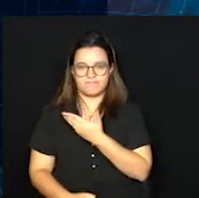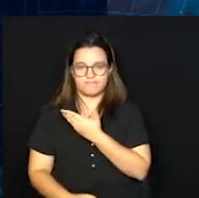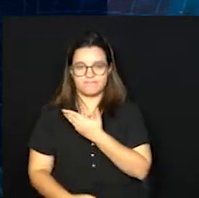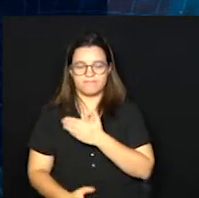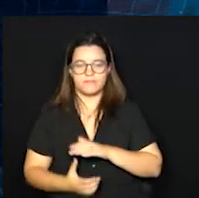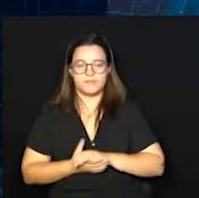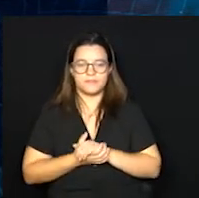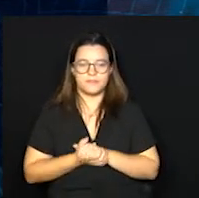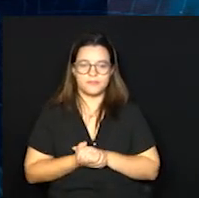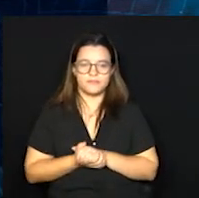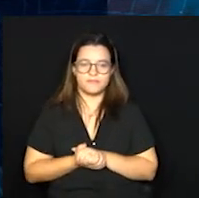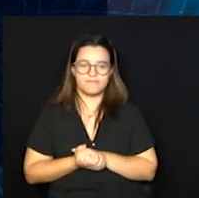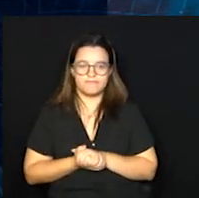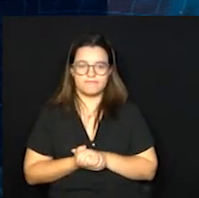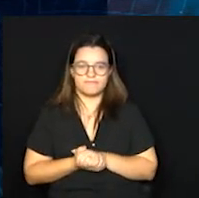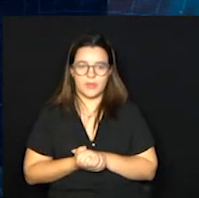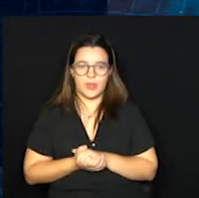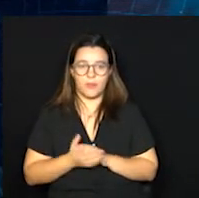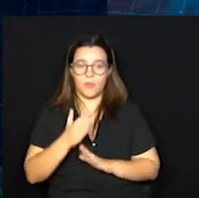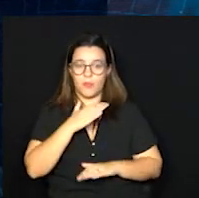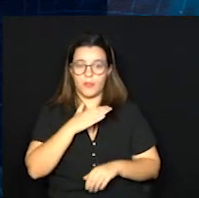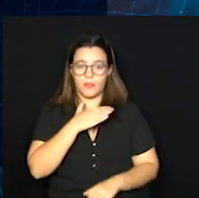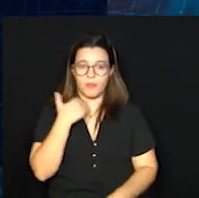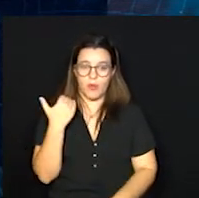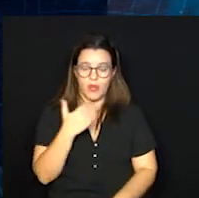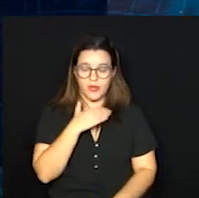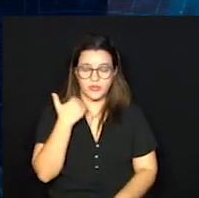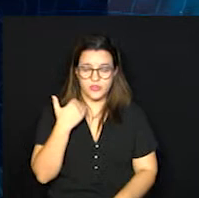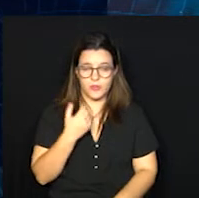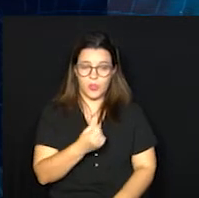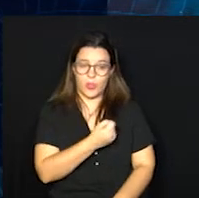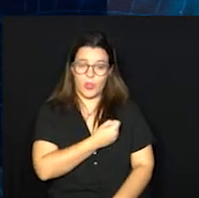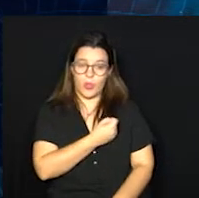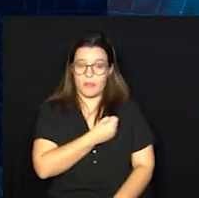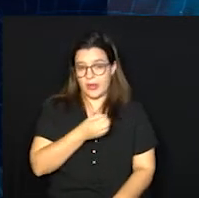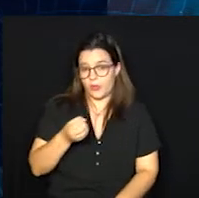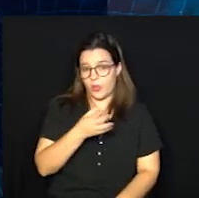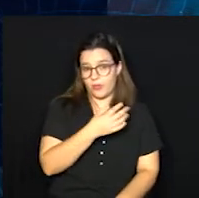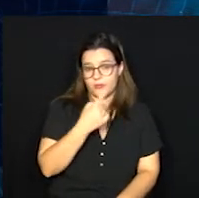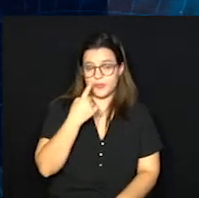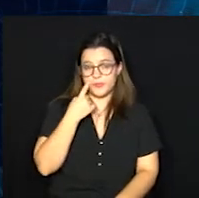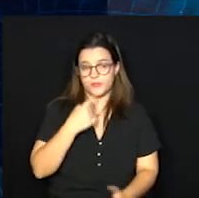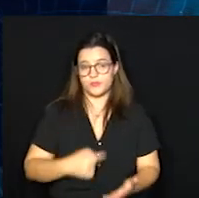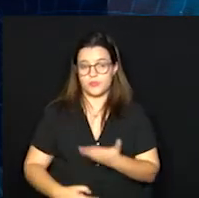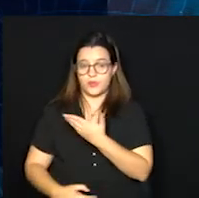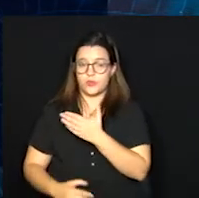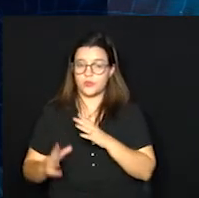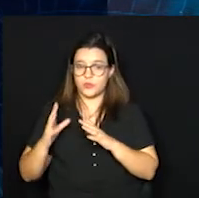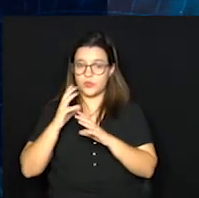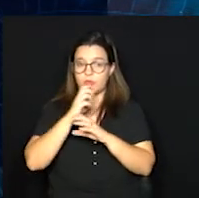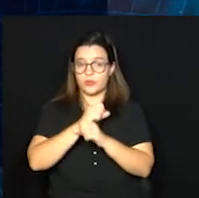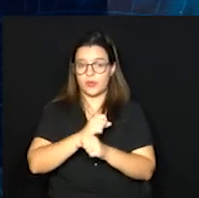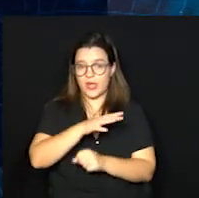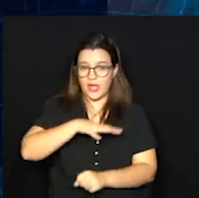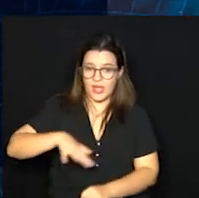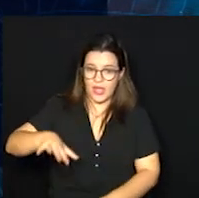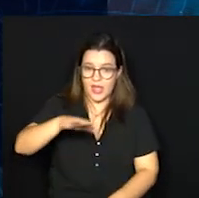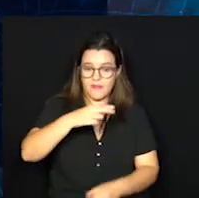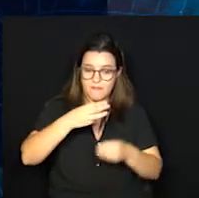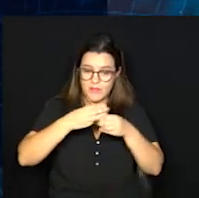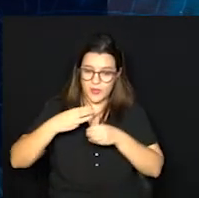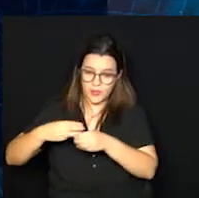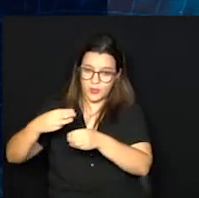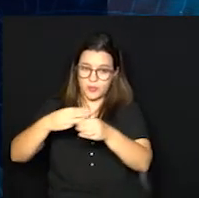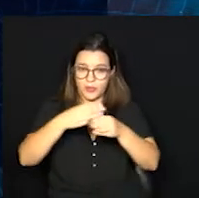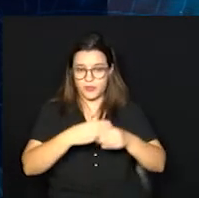Em relação às mortes, nós também tivemos uma atualização na cidade de Campinas. No total, o número da região metropolitana